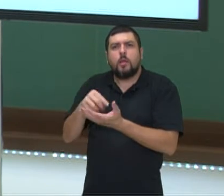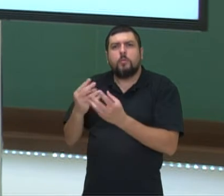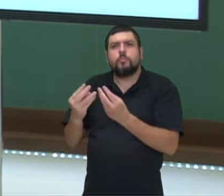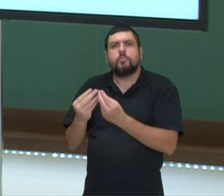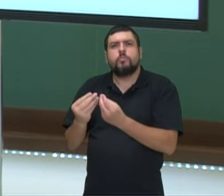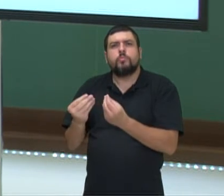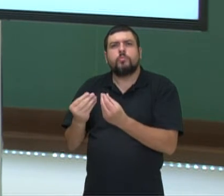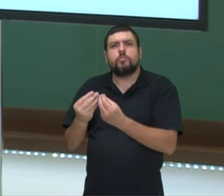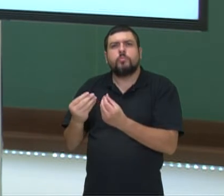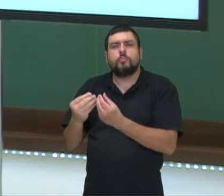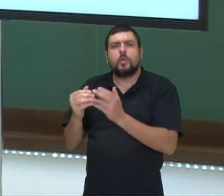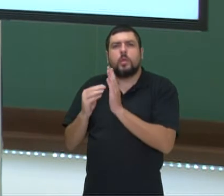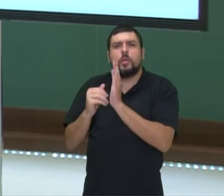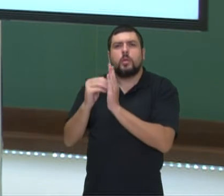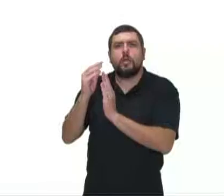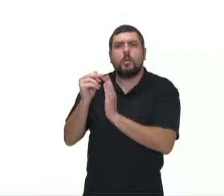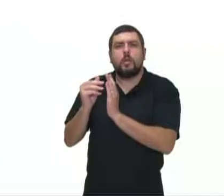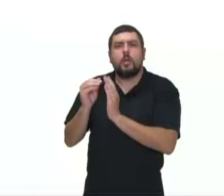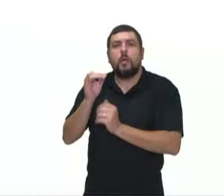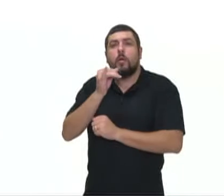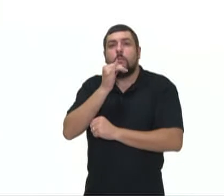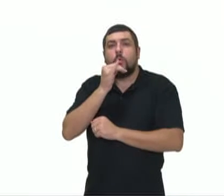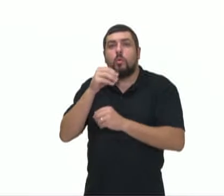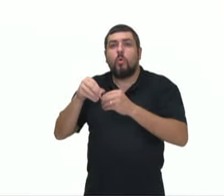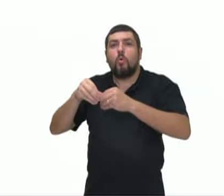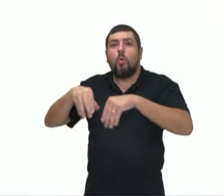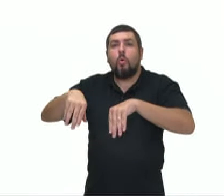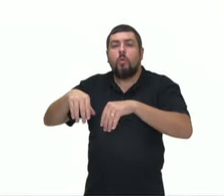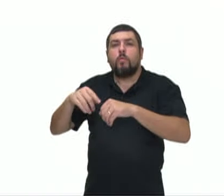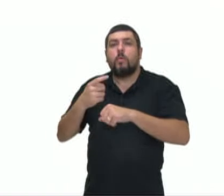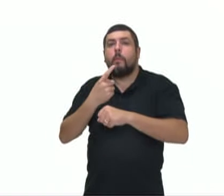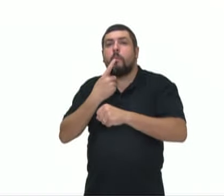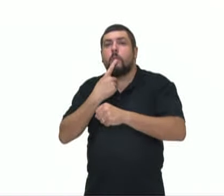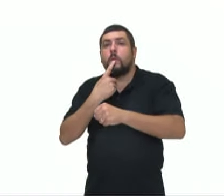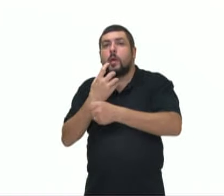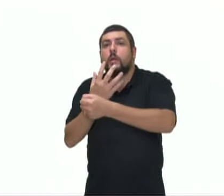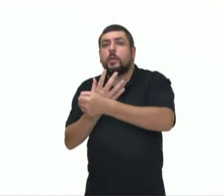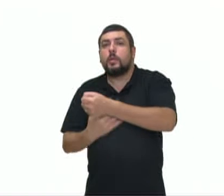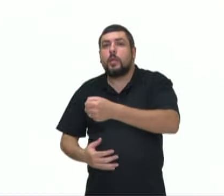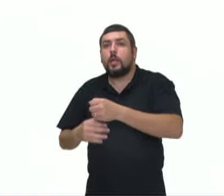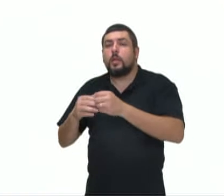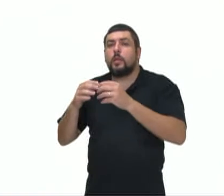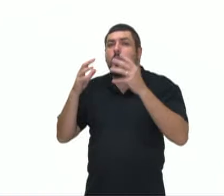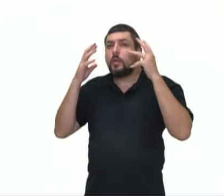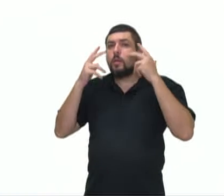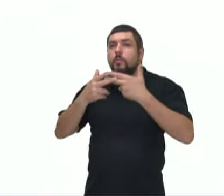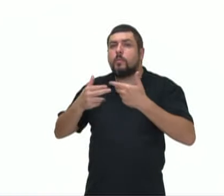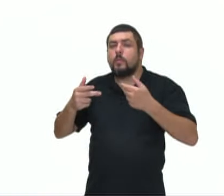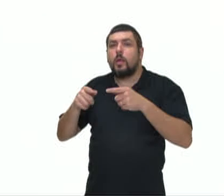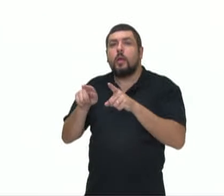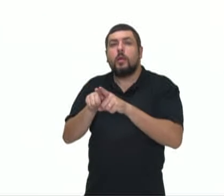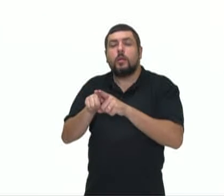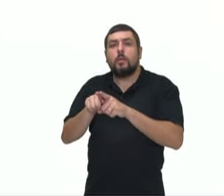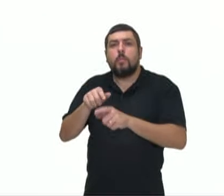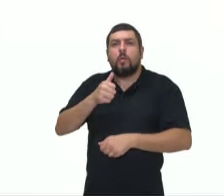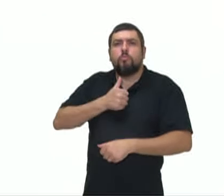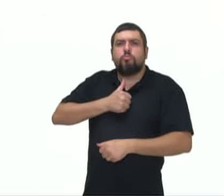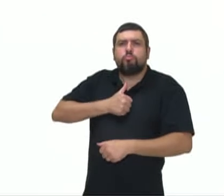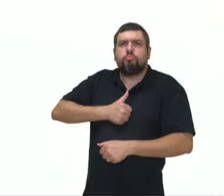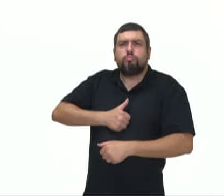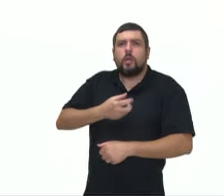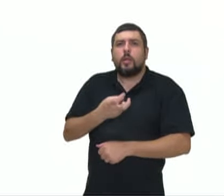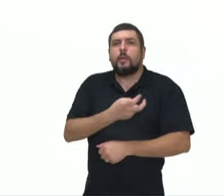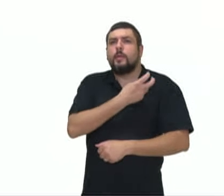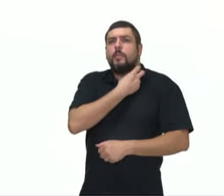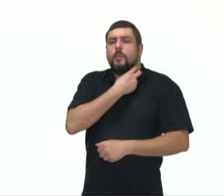tinta, como por exemplo o ovo, sangue e até mesmo excrementos, como o de morcego, gordura